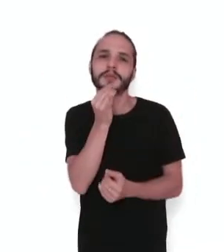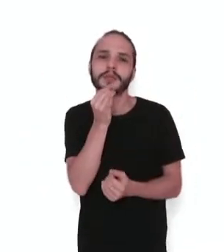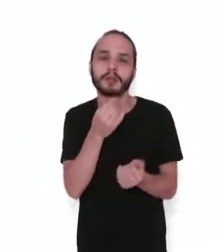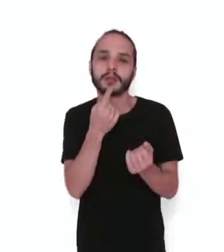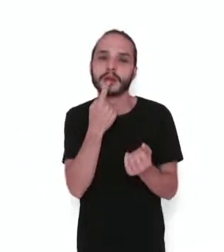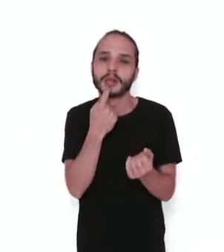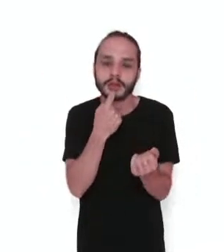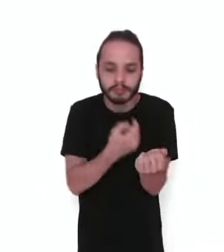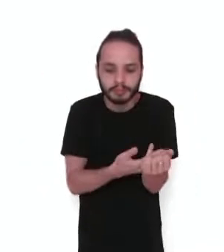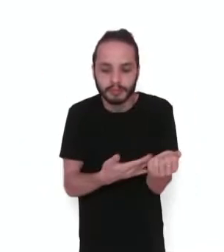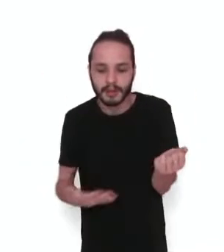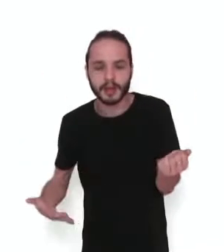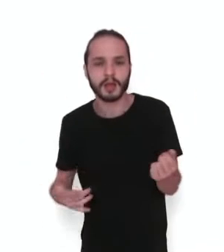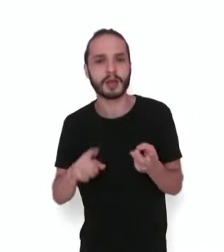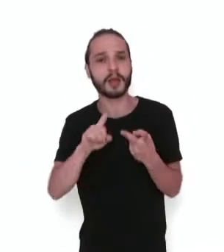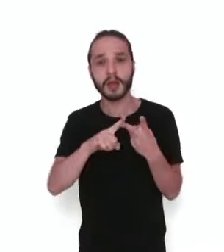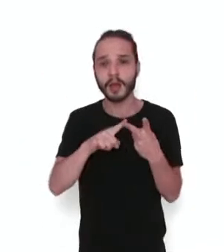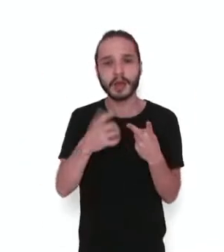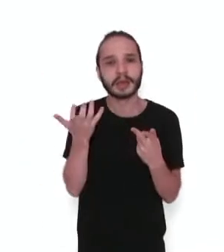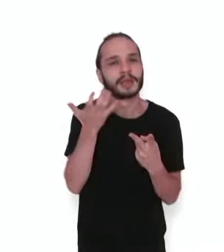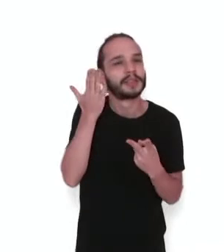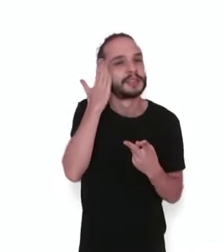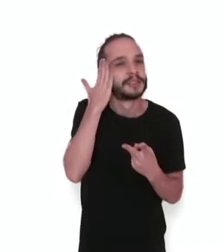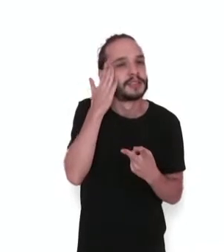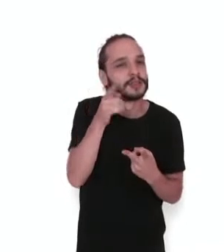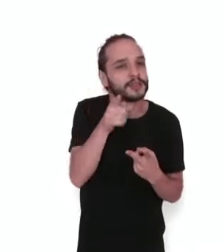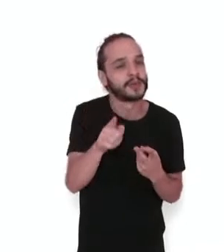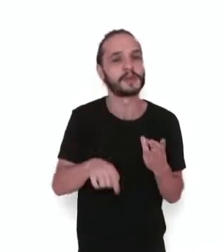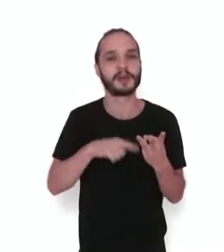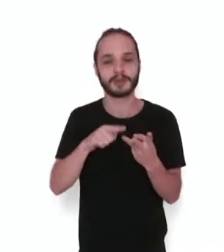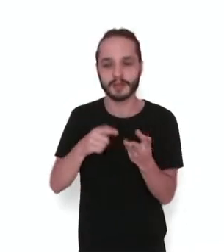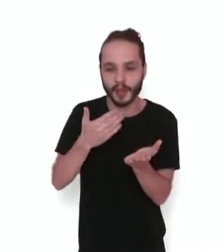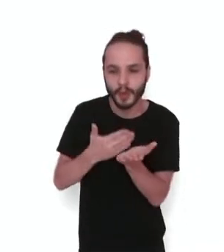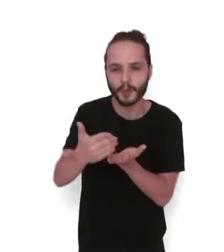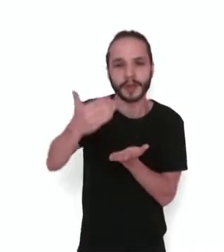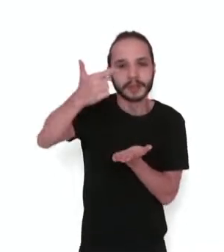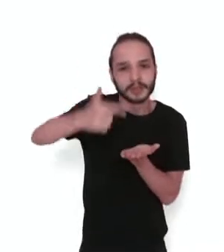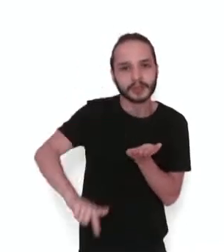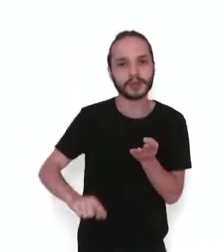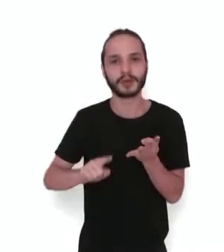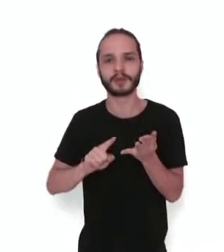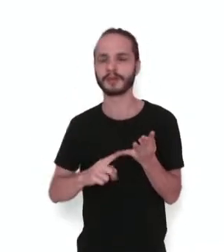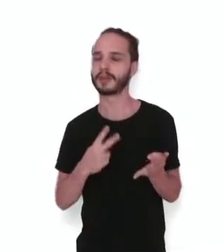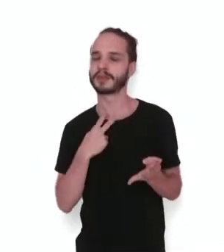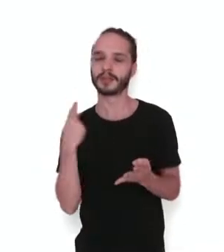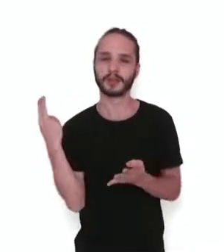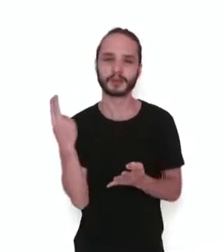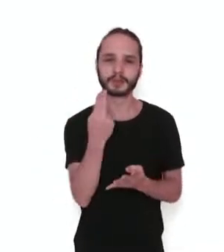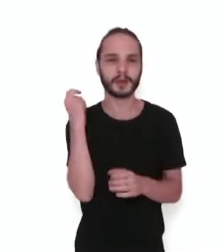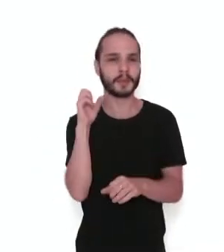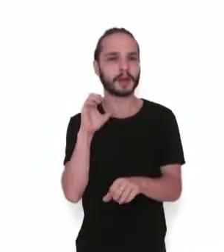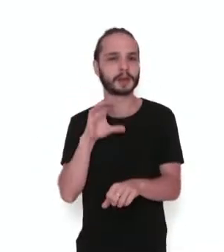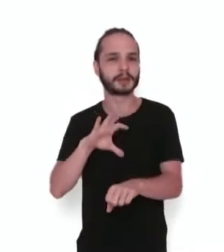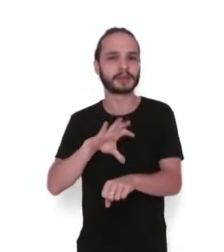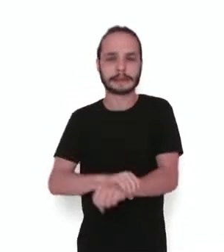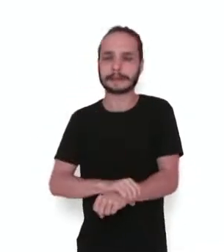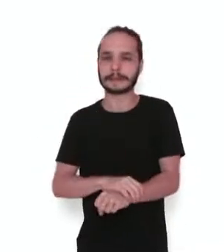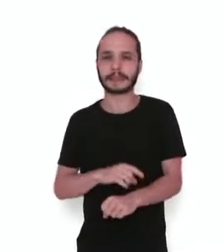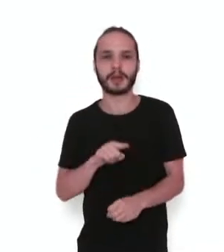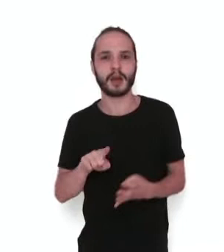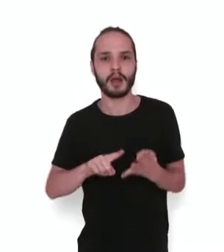Apenas Queria Que Você Soubesse, Começaria Tudo Outra Vez, Não Dá Mais Para Segurar, Explode